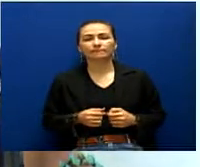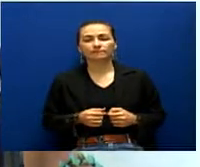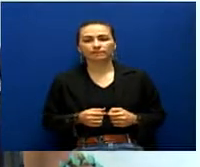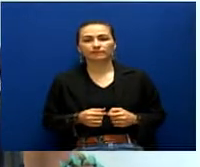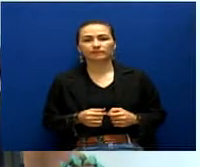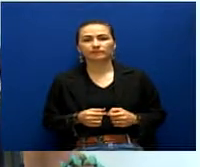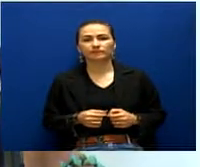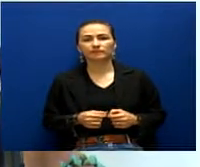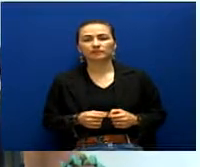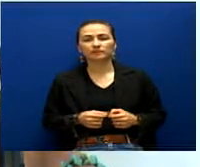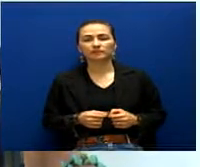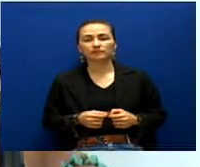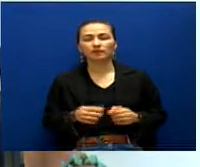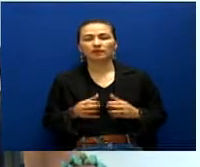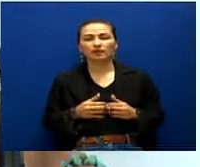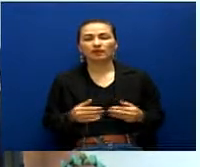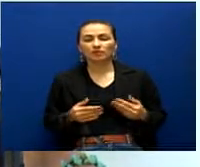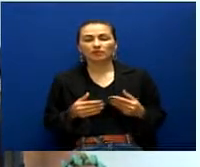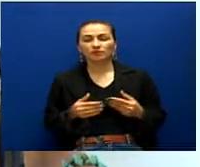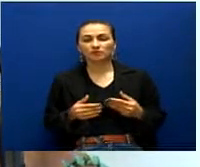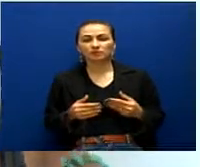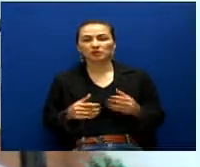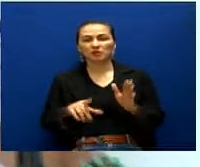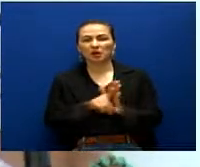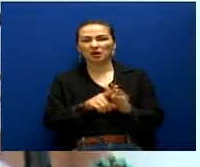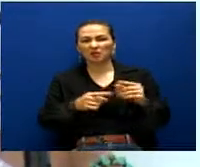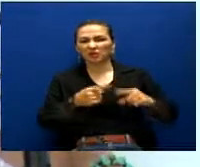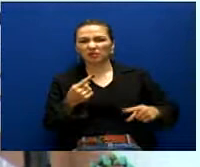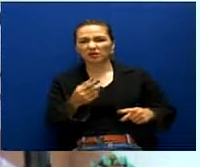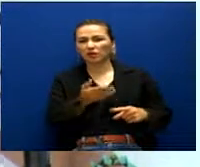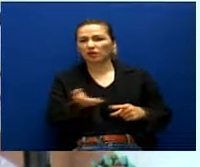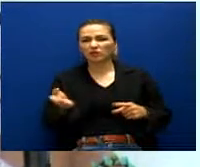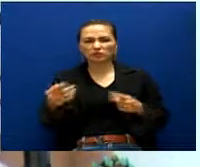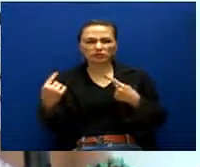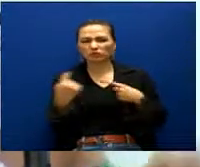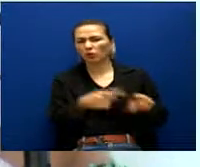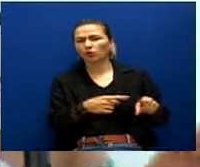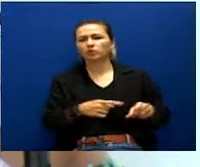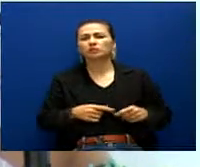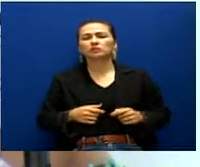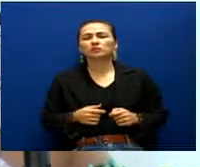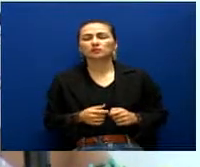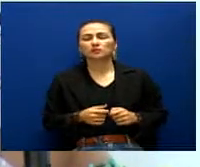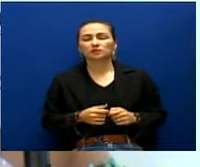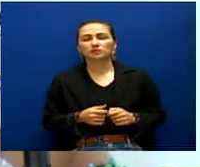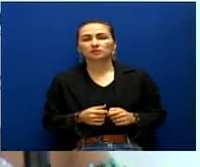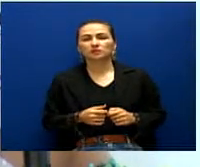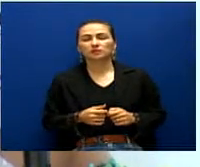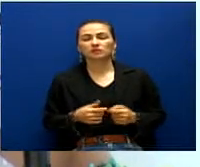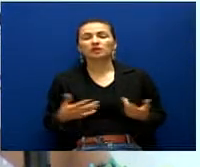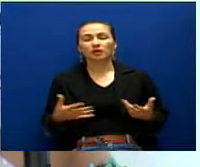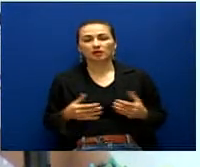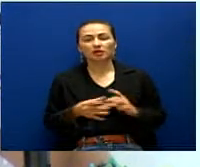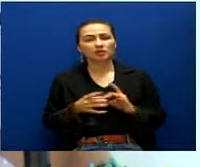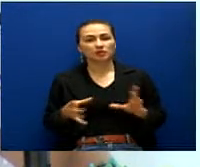pela quebra do parecer, né, de inconstitucionalidade, pelo não, para que possamos debater em plenário.